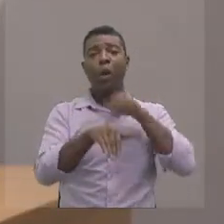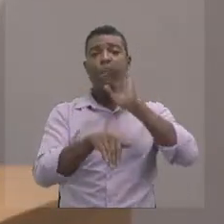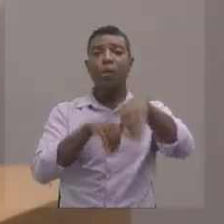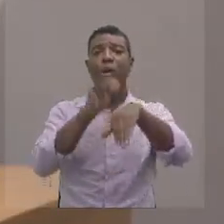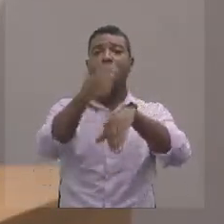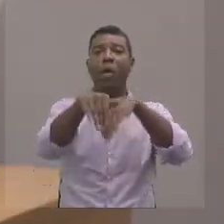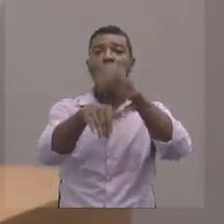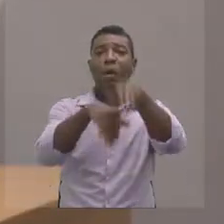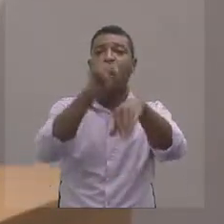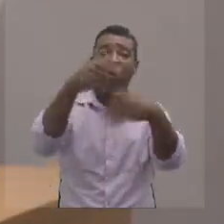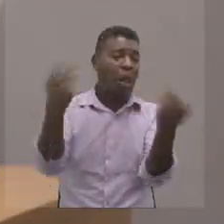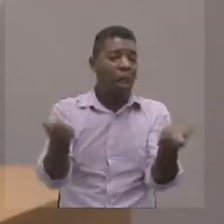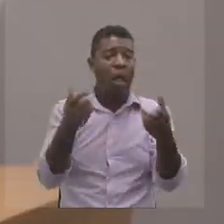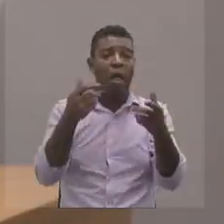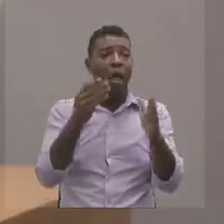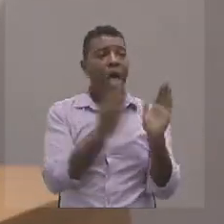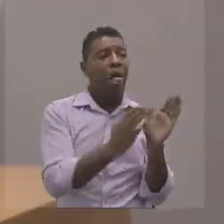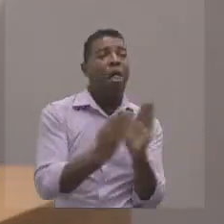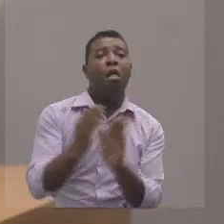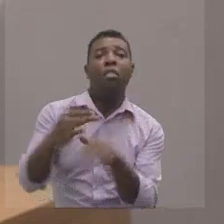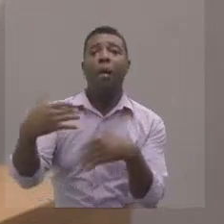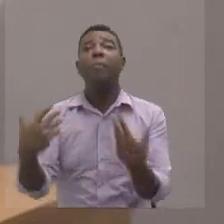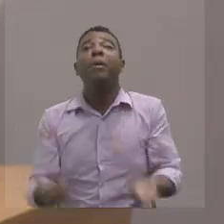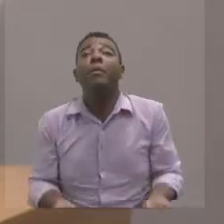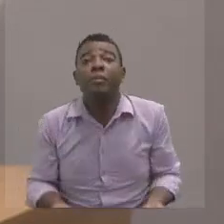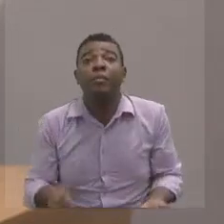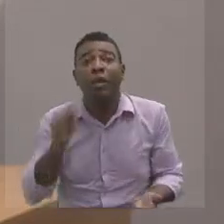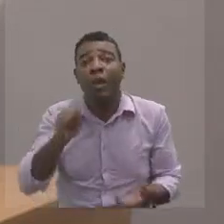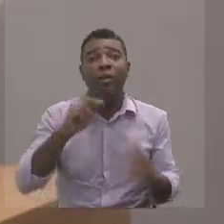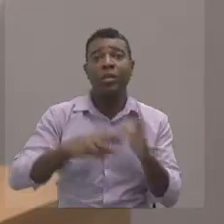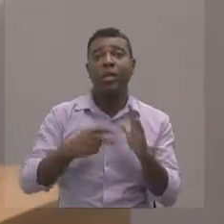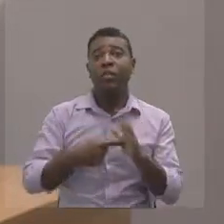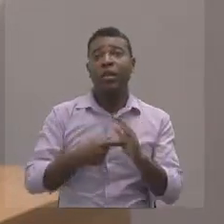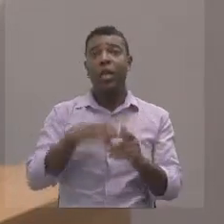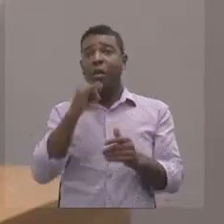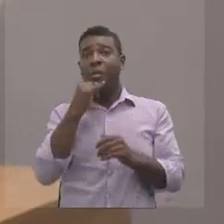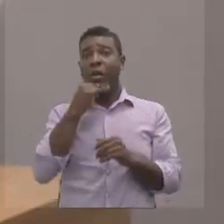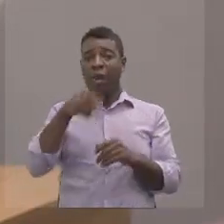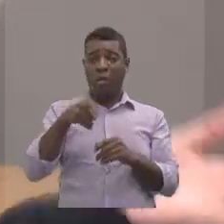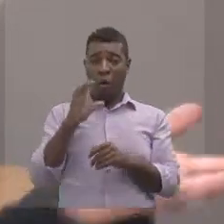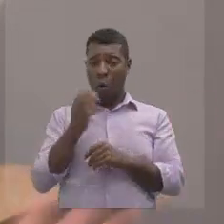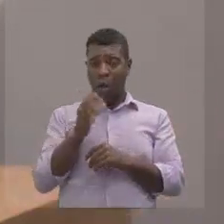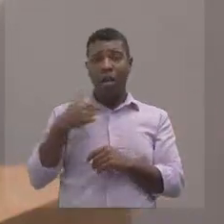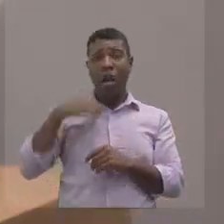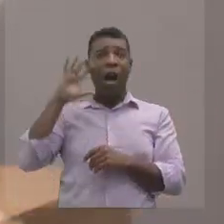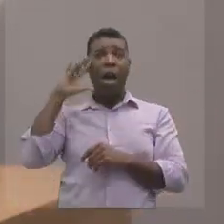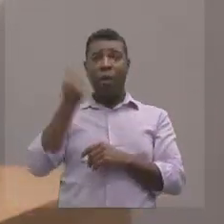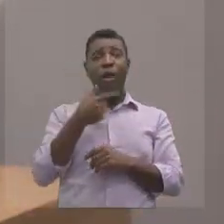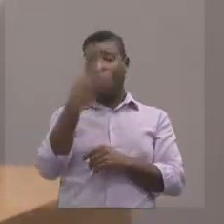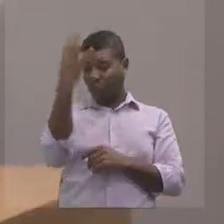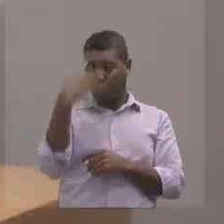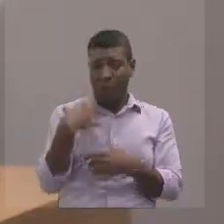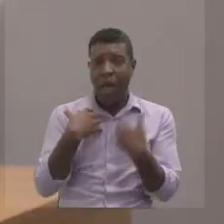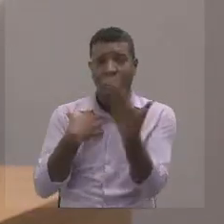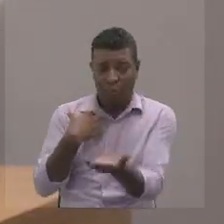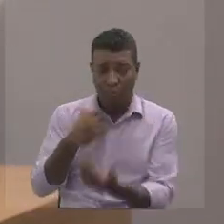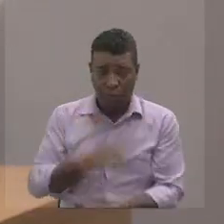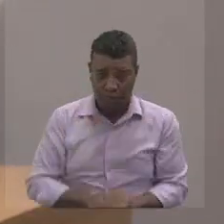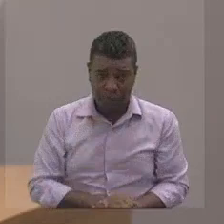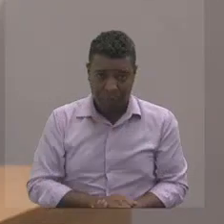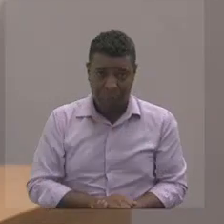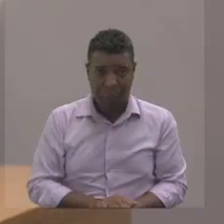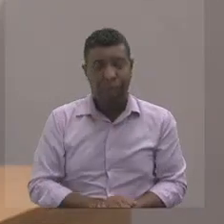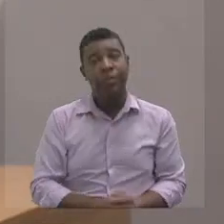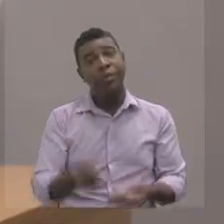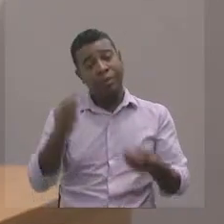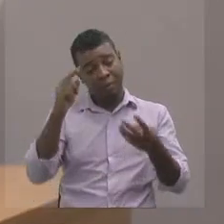de discussão do que ele significa esse caso de Contagem eu acho Seríssimo Seríssimo E para finalizar né não